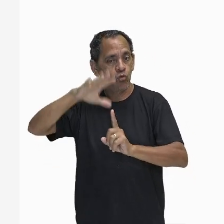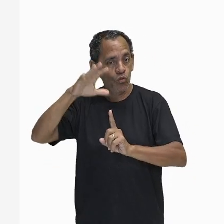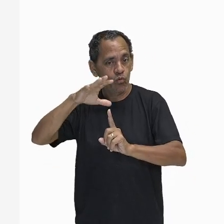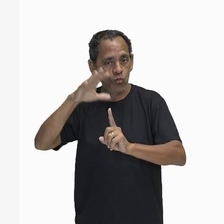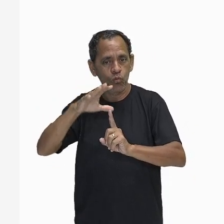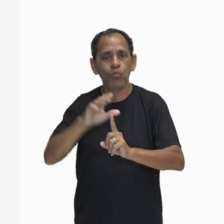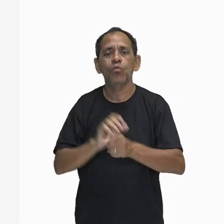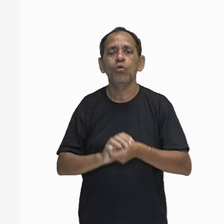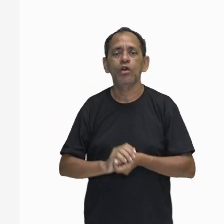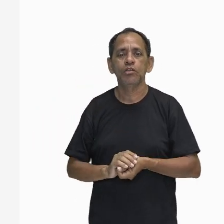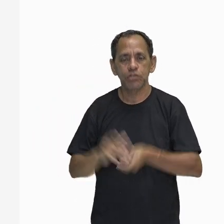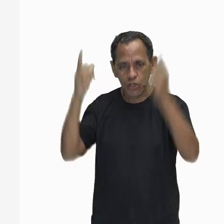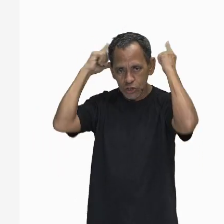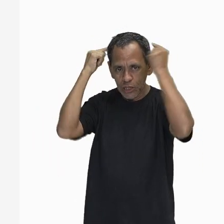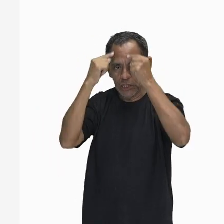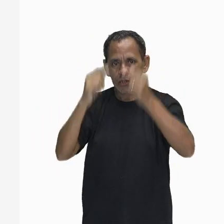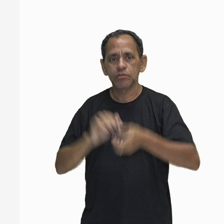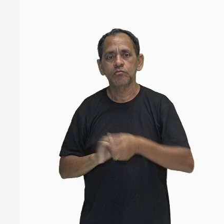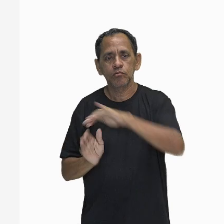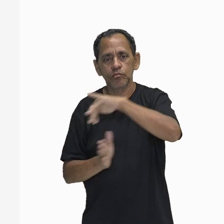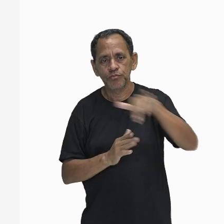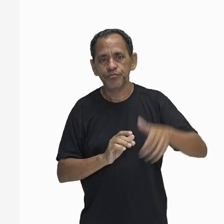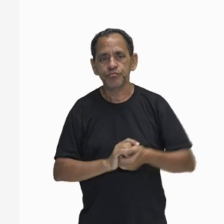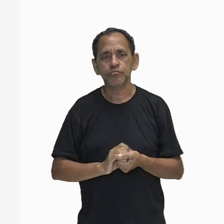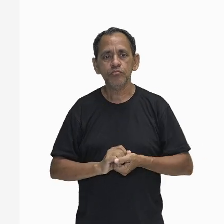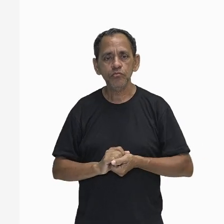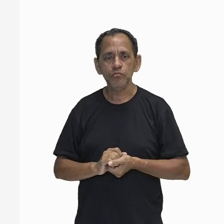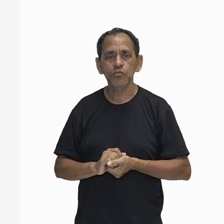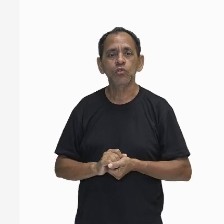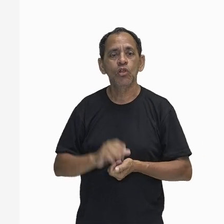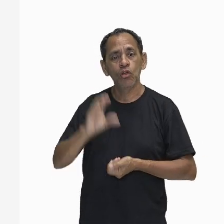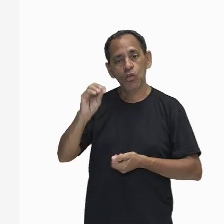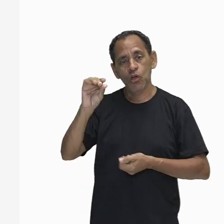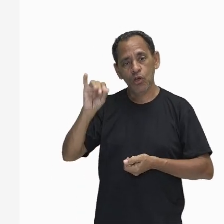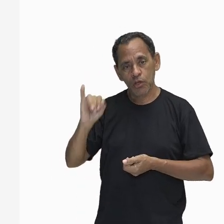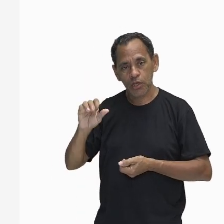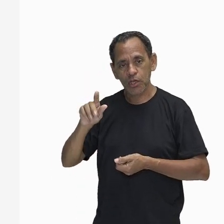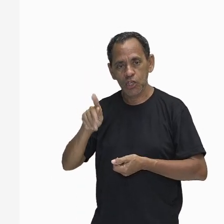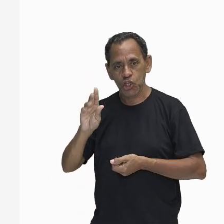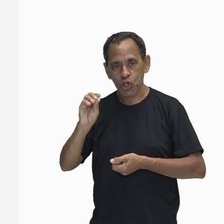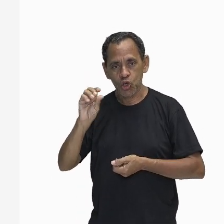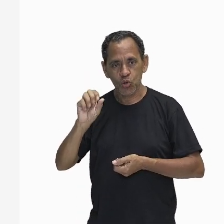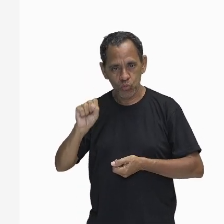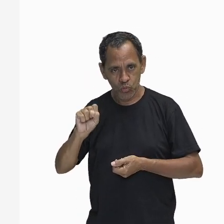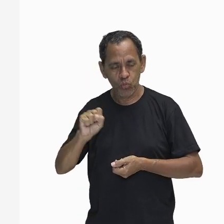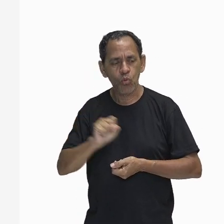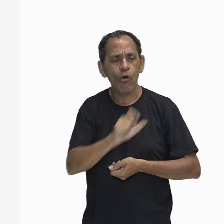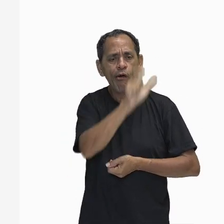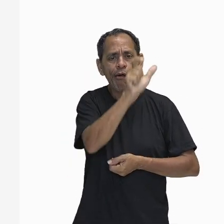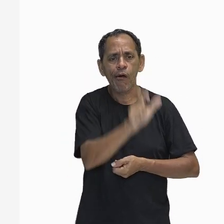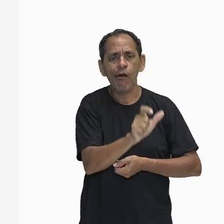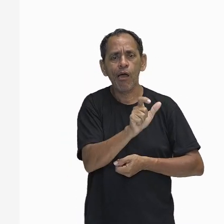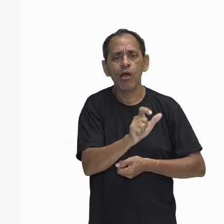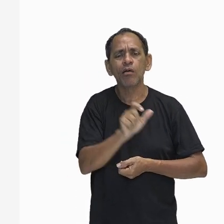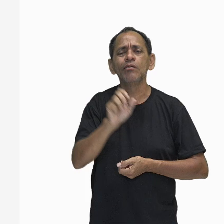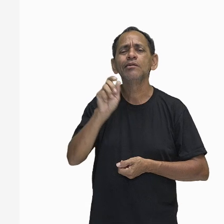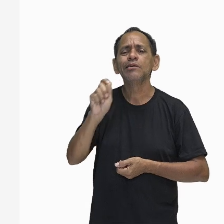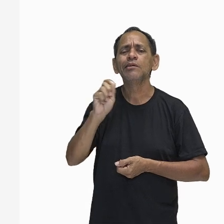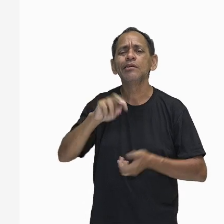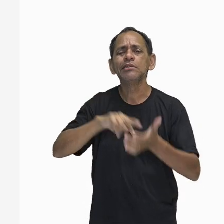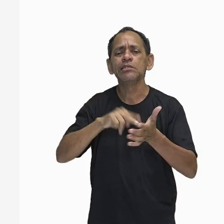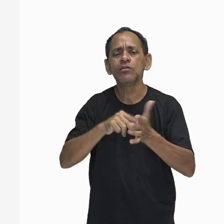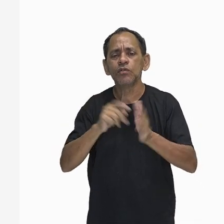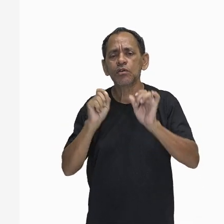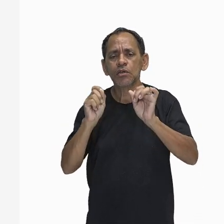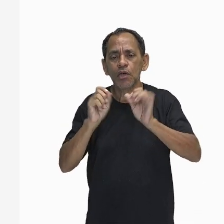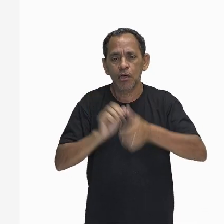os Óicos. Do Óico à cidade-estado. O que era o Óico, gente? O que eram os Óicos? Os